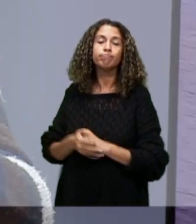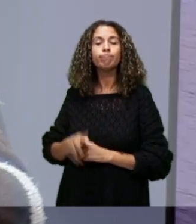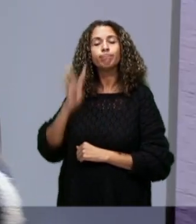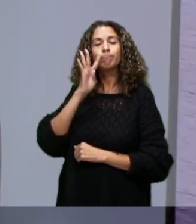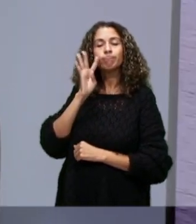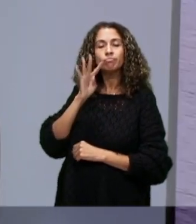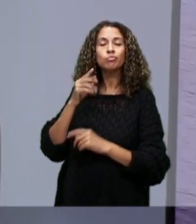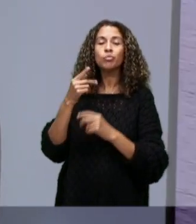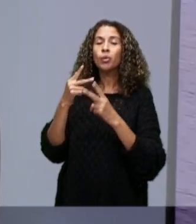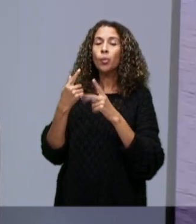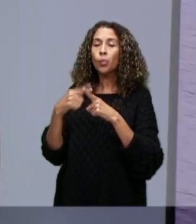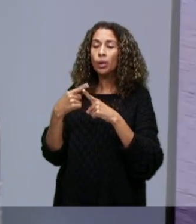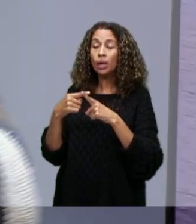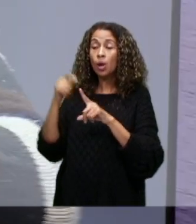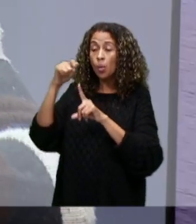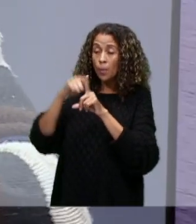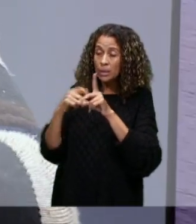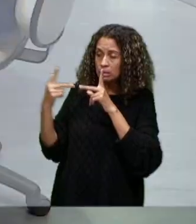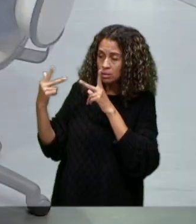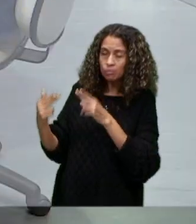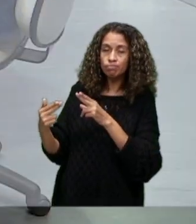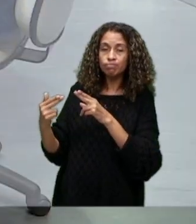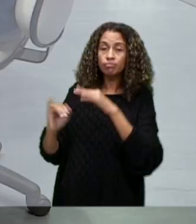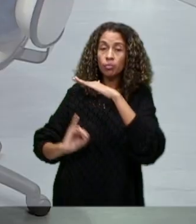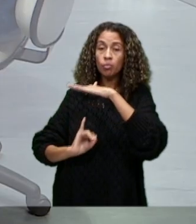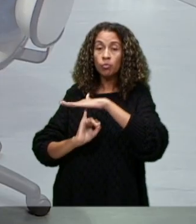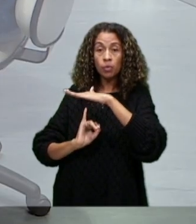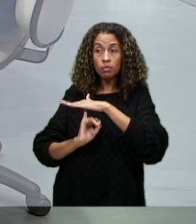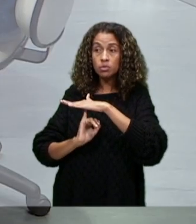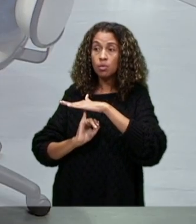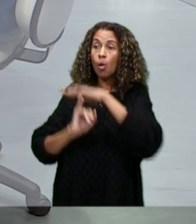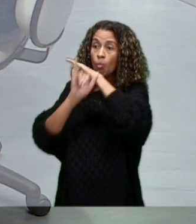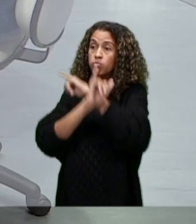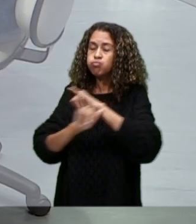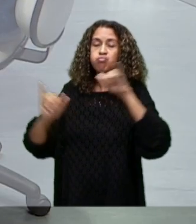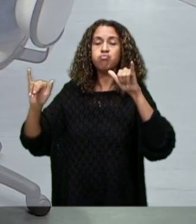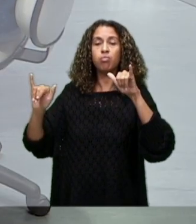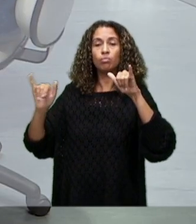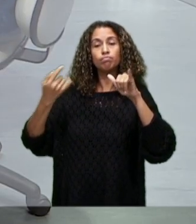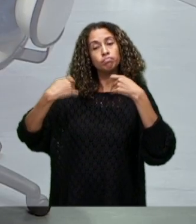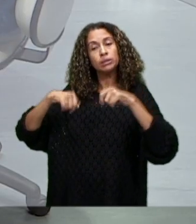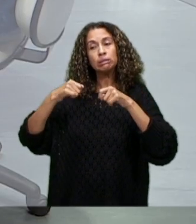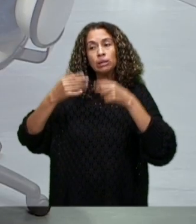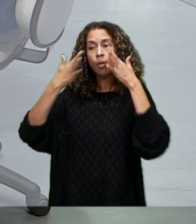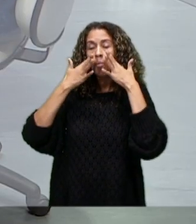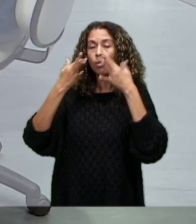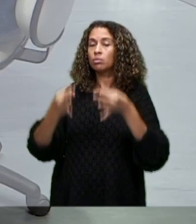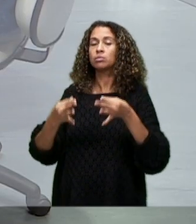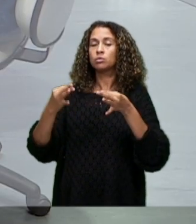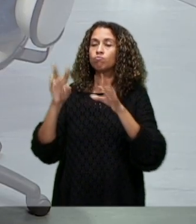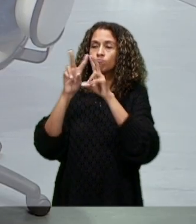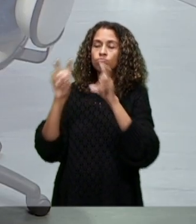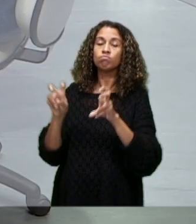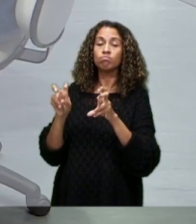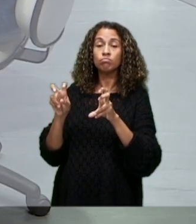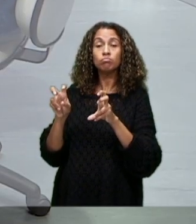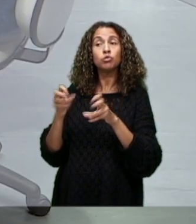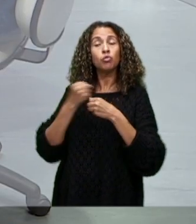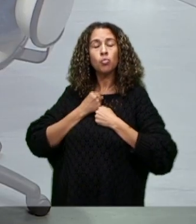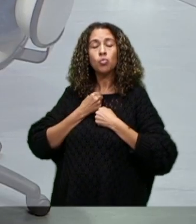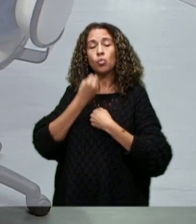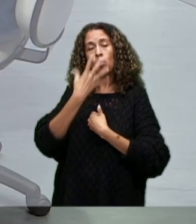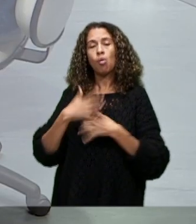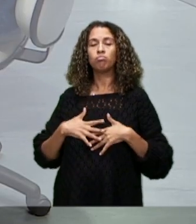foi meio que tudo no mesmo mês, então o IFSC deu aquele boom, né, de tipo, ó, a gente precisa falar disso, e foi muito gratificante